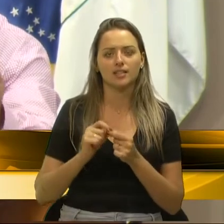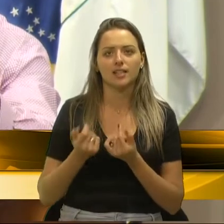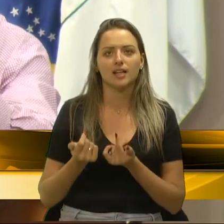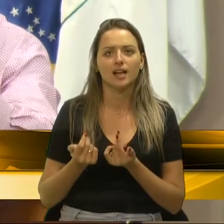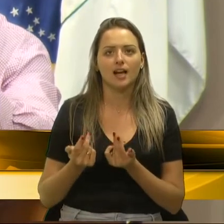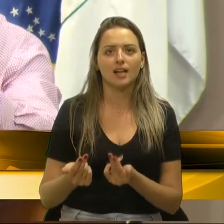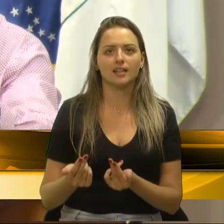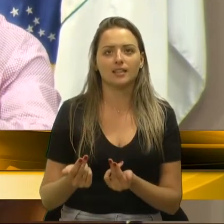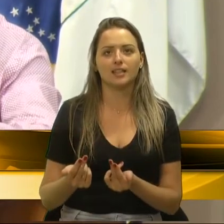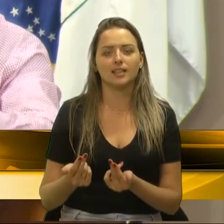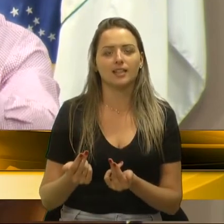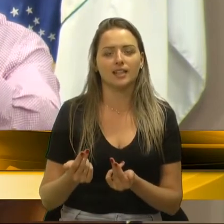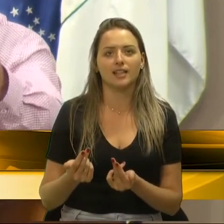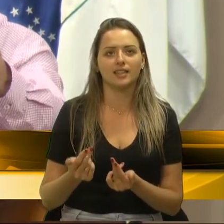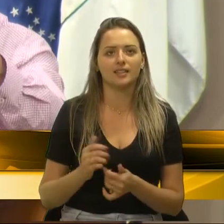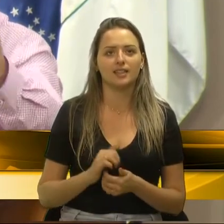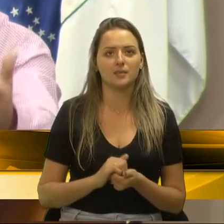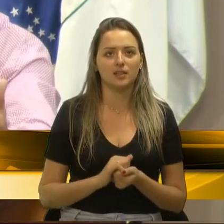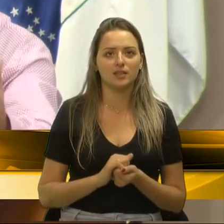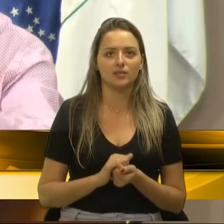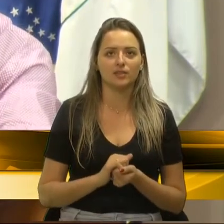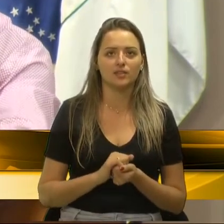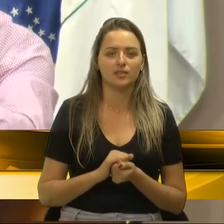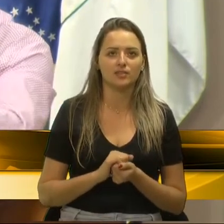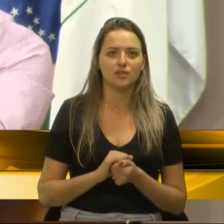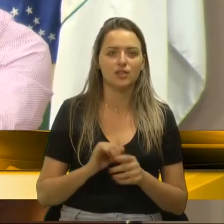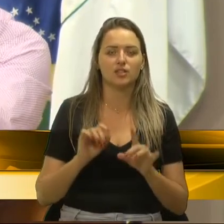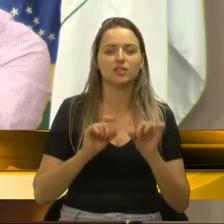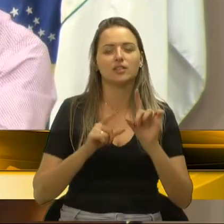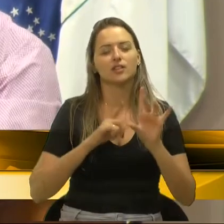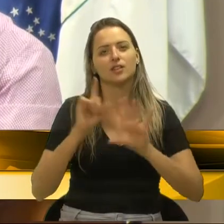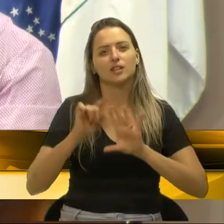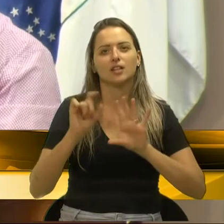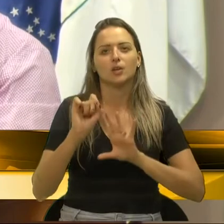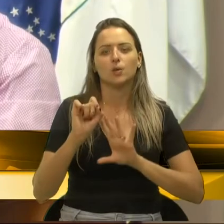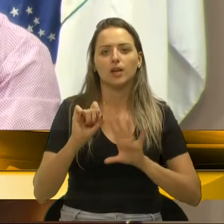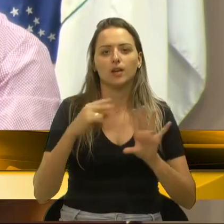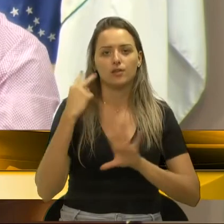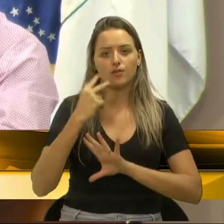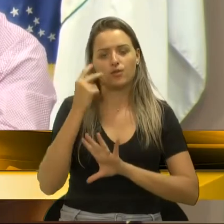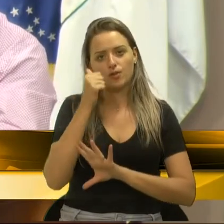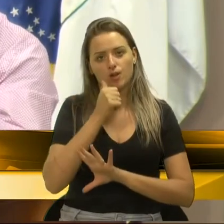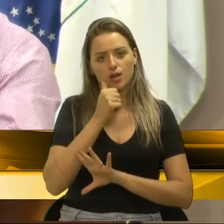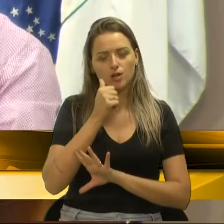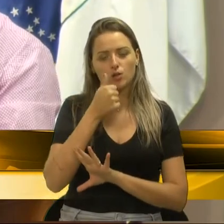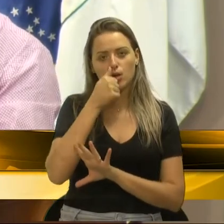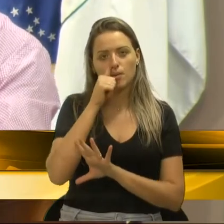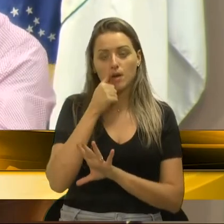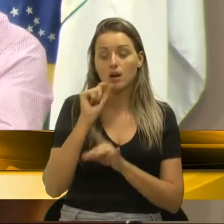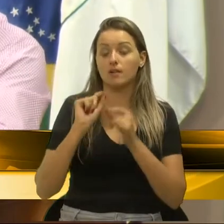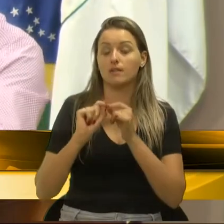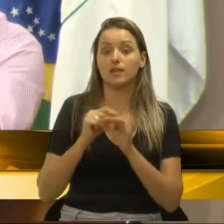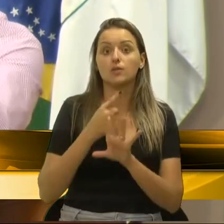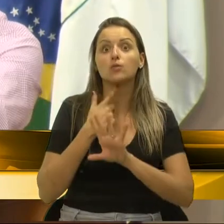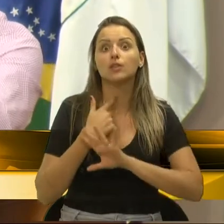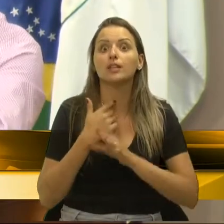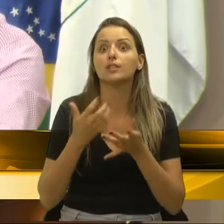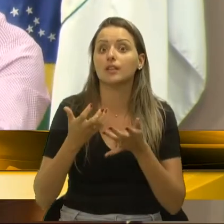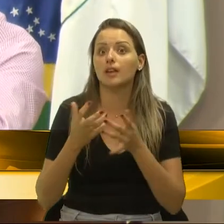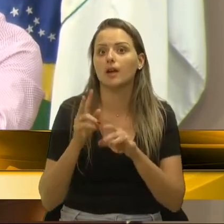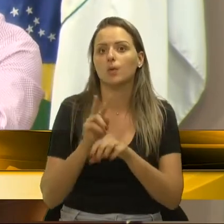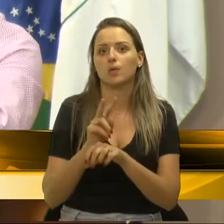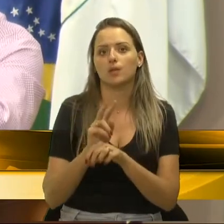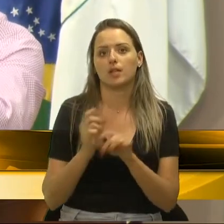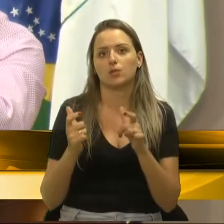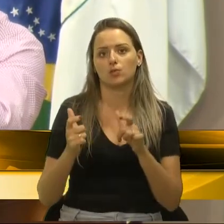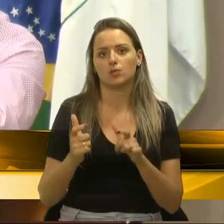tendo, enfim, burocraticamente isso, vereadora Paula, e faz com muita vontade, quer cuidar do espaço